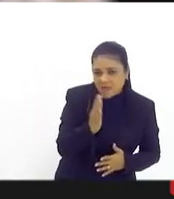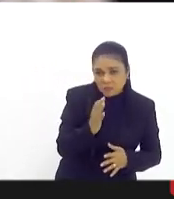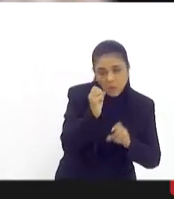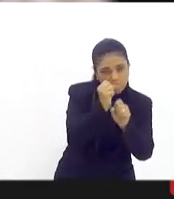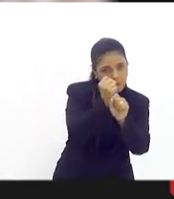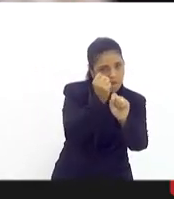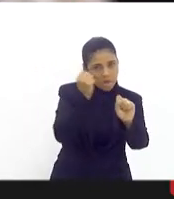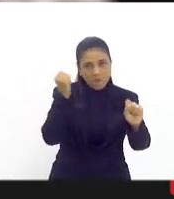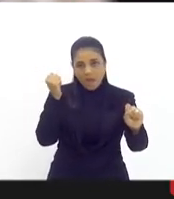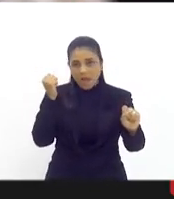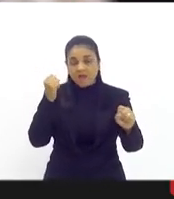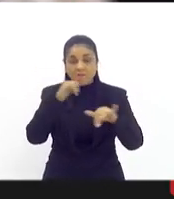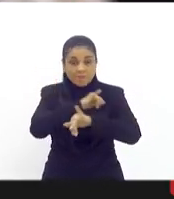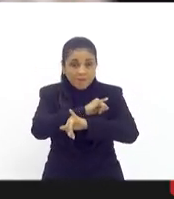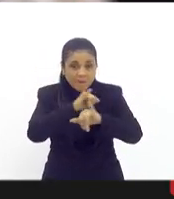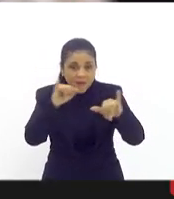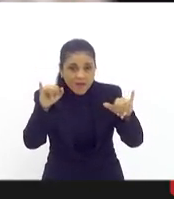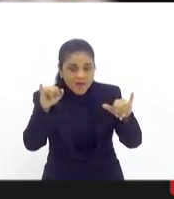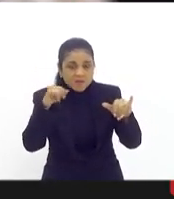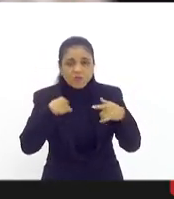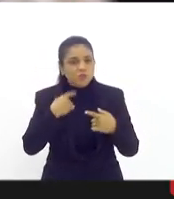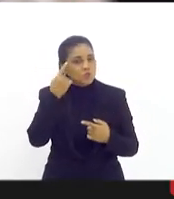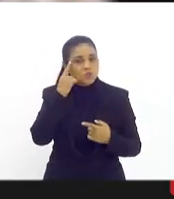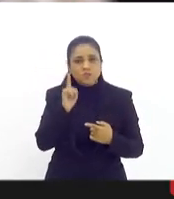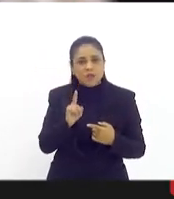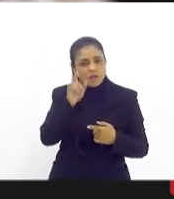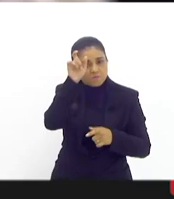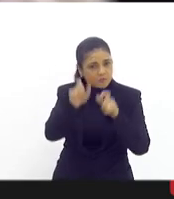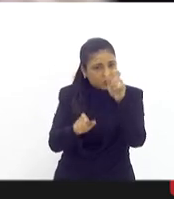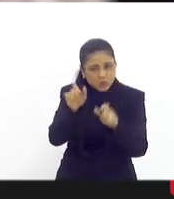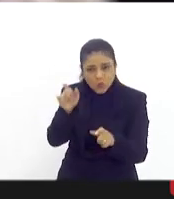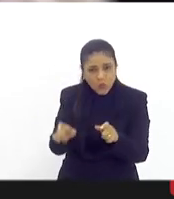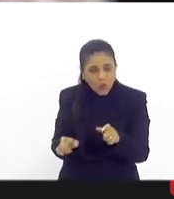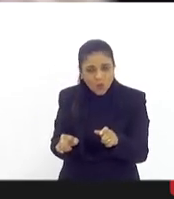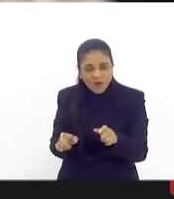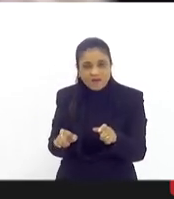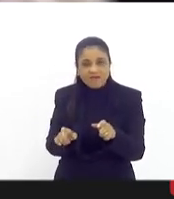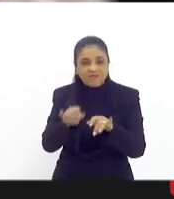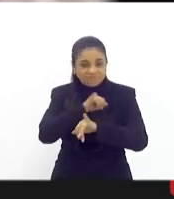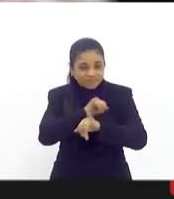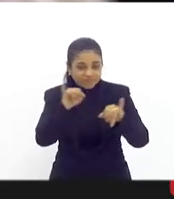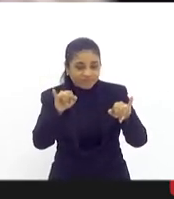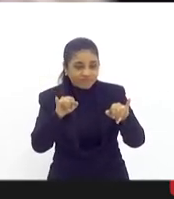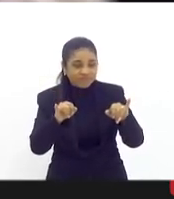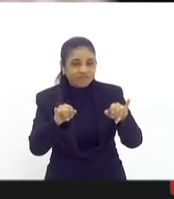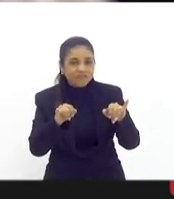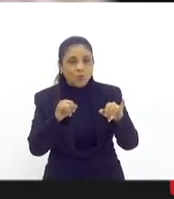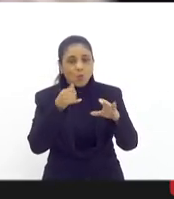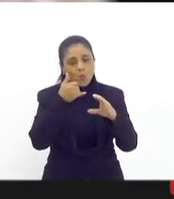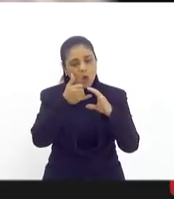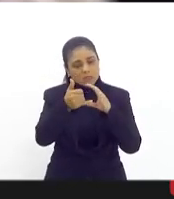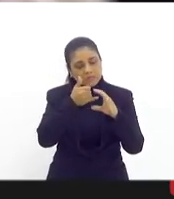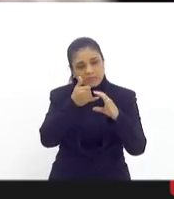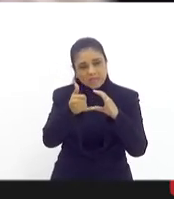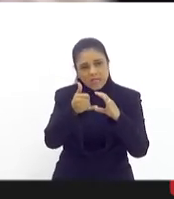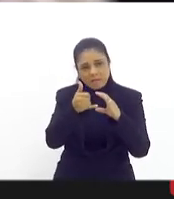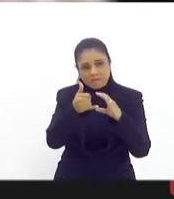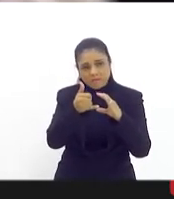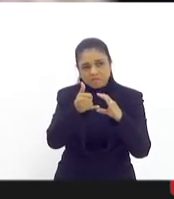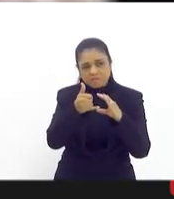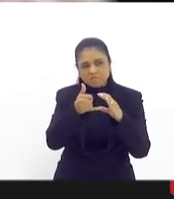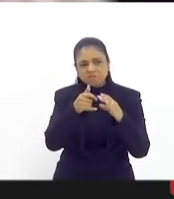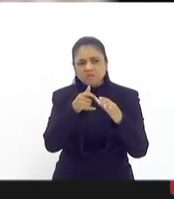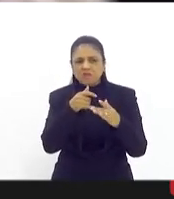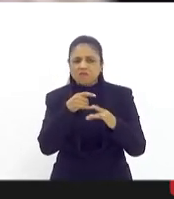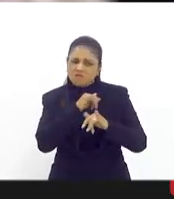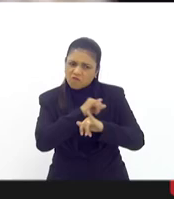sabe diferenciar uma notícia da Folha de um envio no WhatsApp, muita gente acha que isso é bobeira. E não